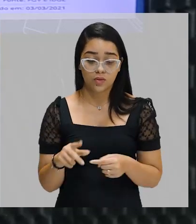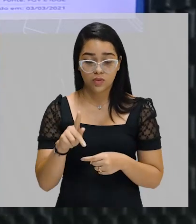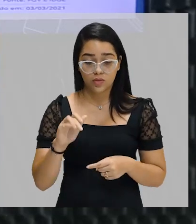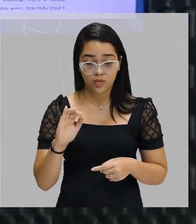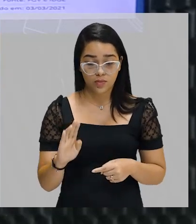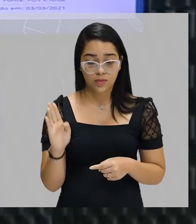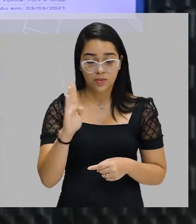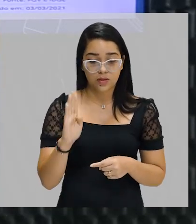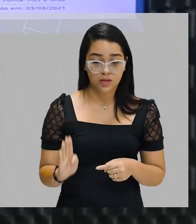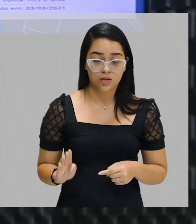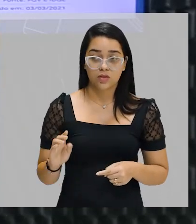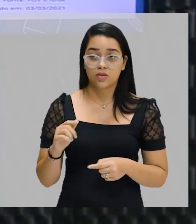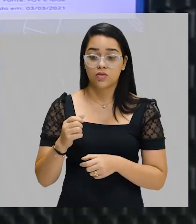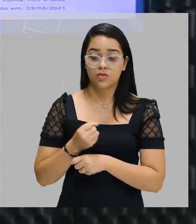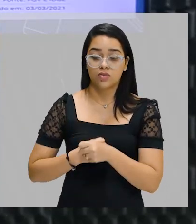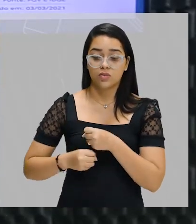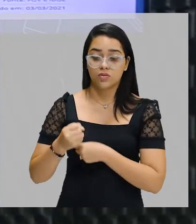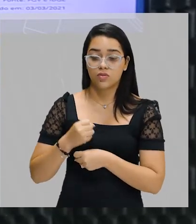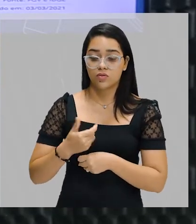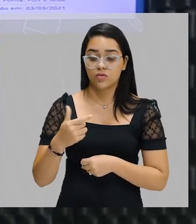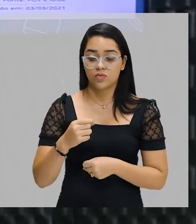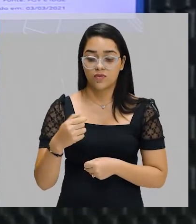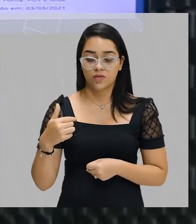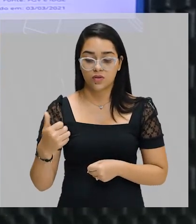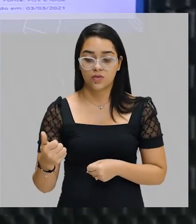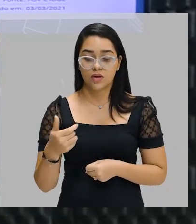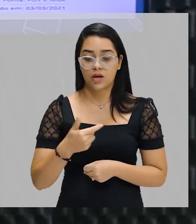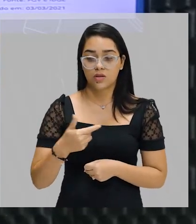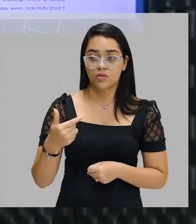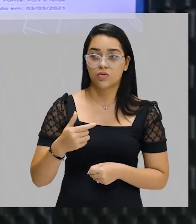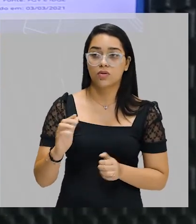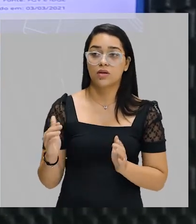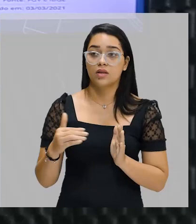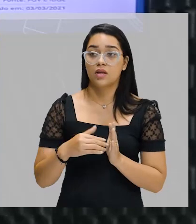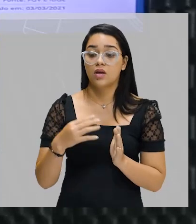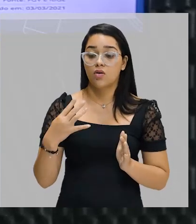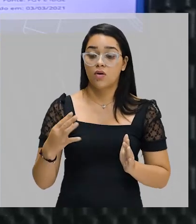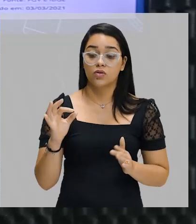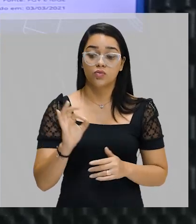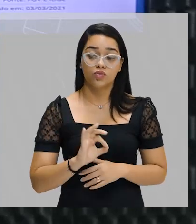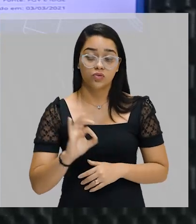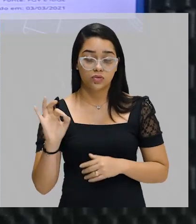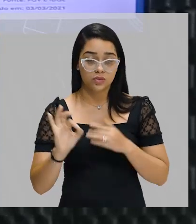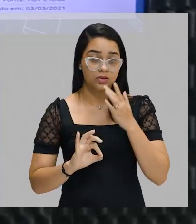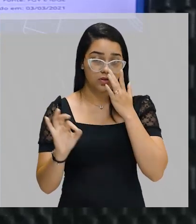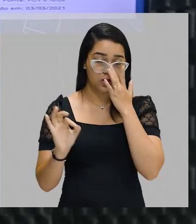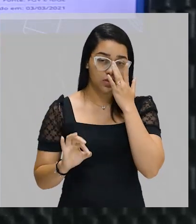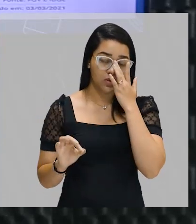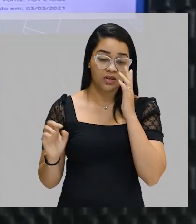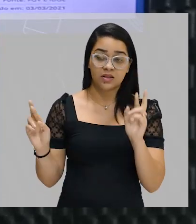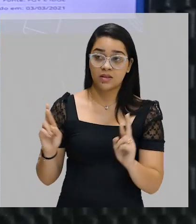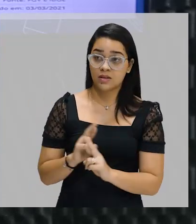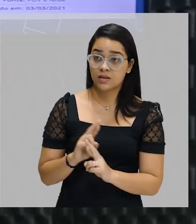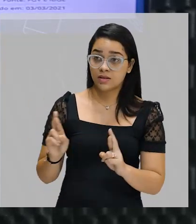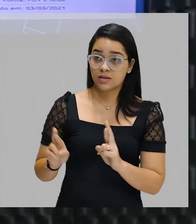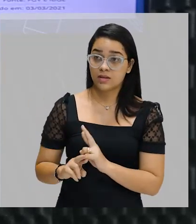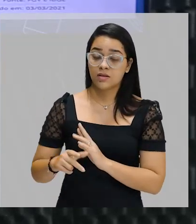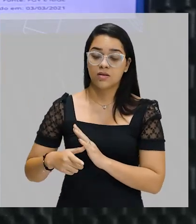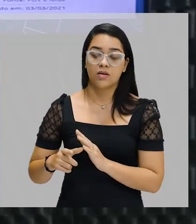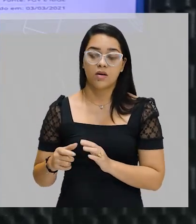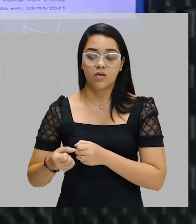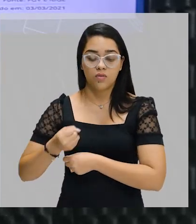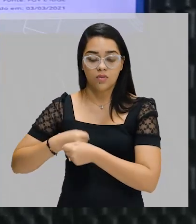PIB brasileiro de 2021 vai crescer em torno de 2 até 4%, tá, em relação ao ano anterior.